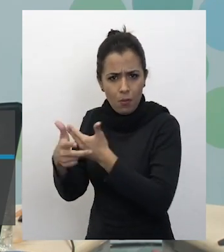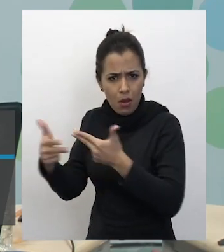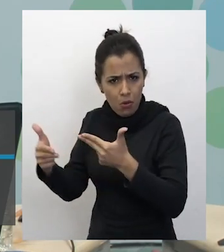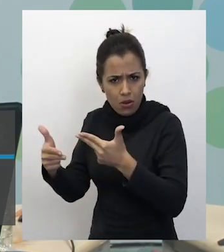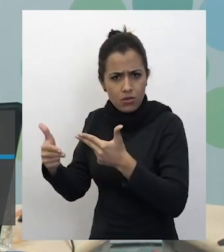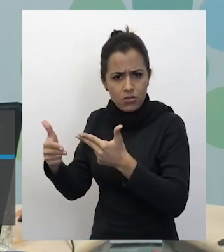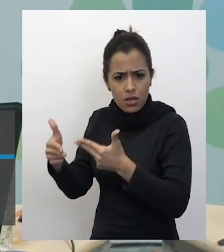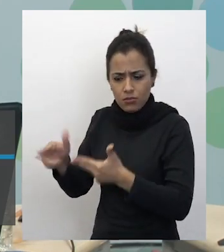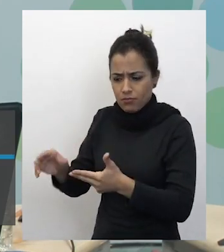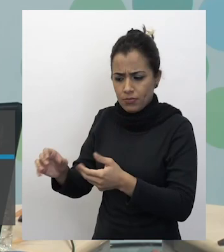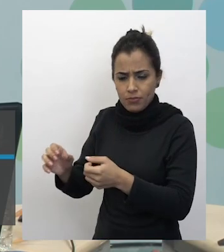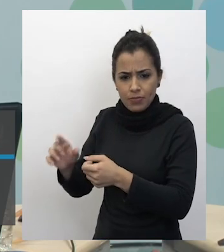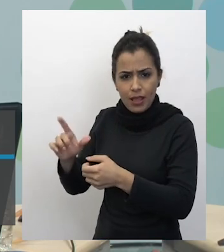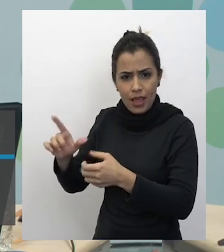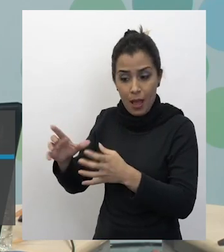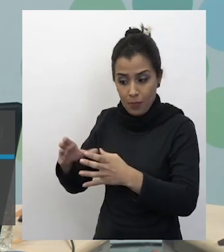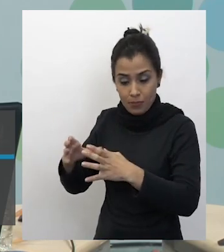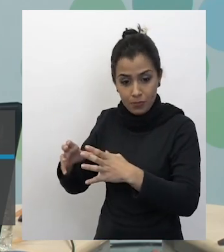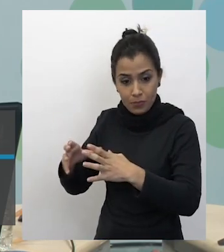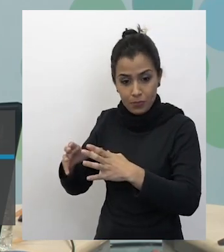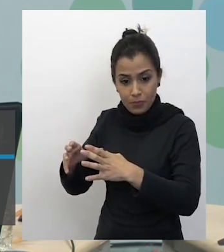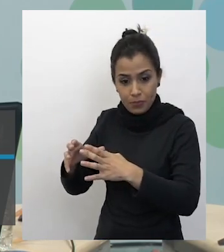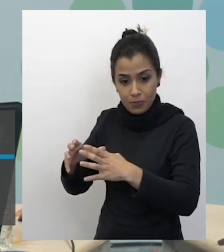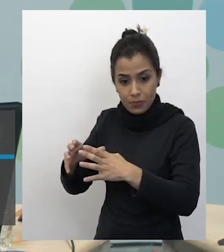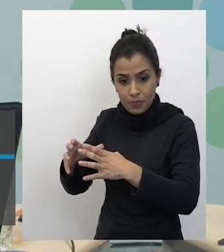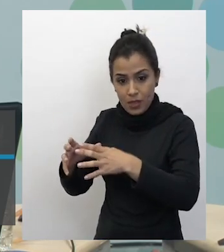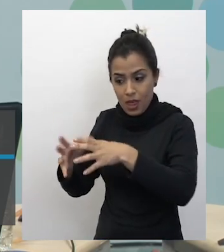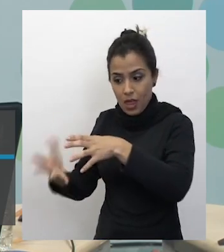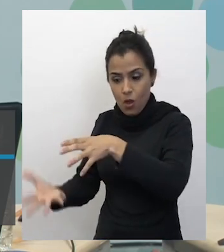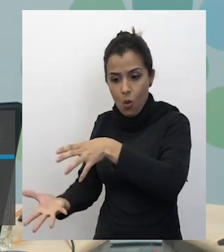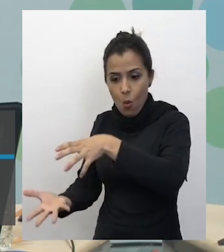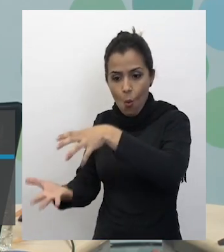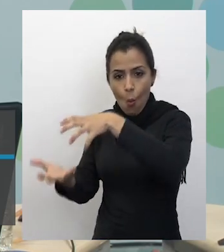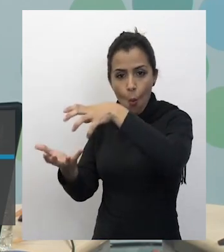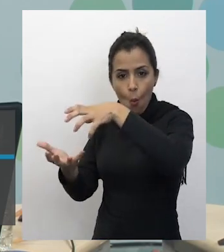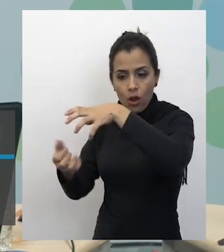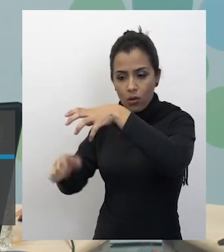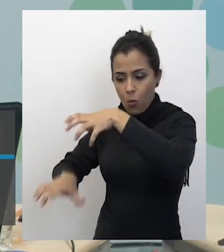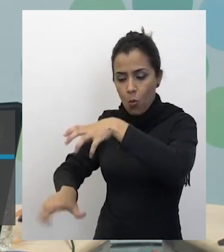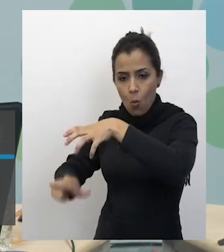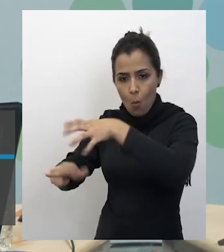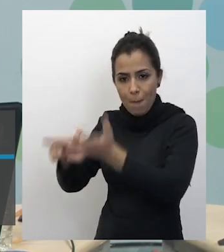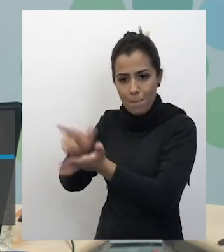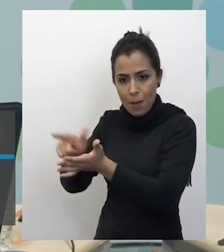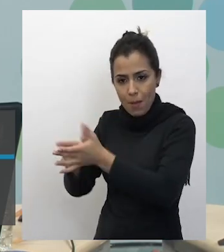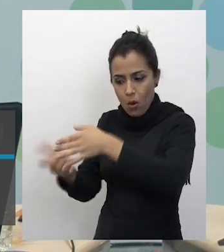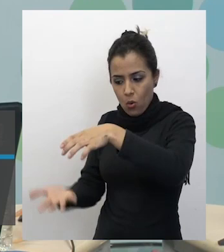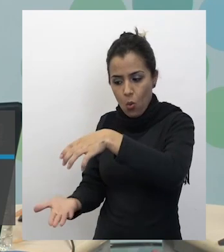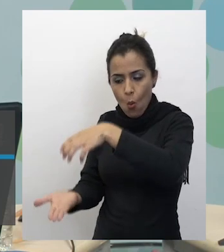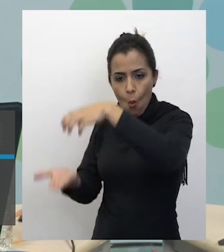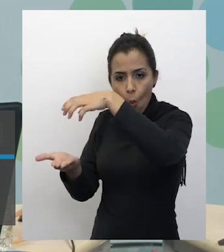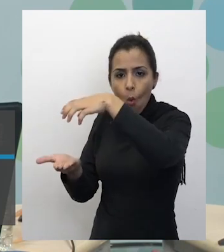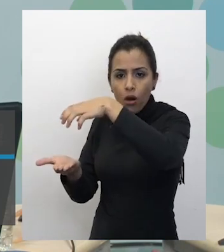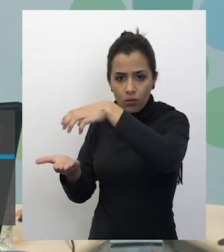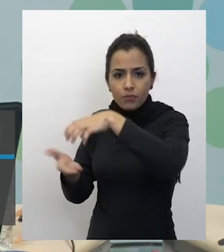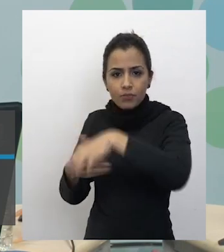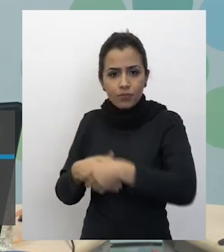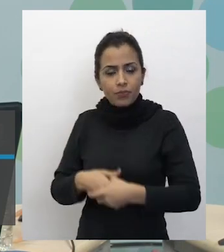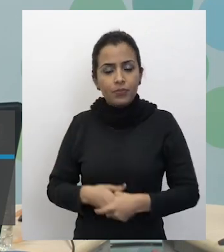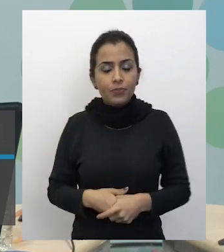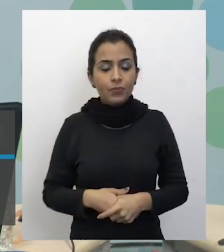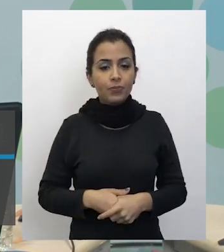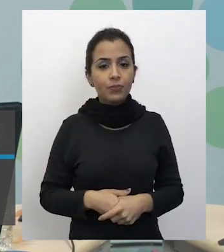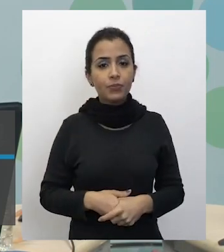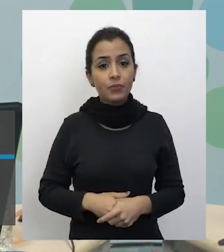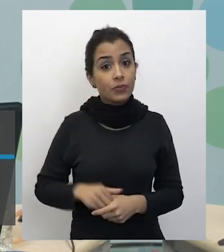e tal, ela tem essa propriedade de atrair, de atração, porque, é claro, tem cargas de sinal contrário. E